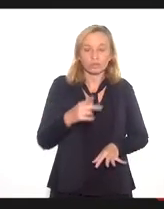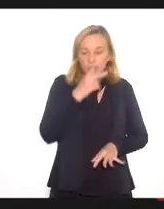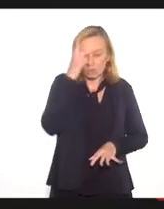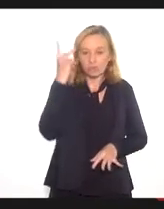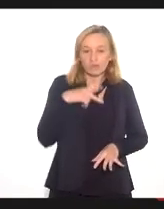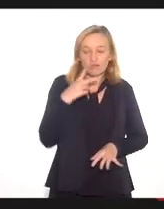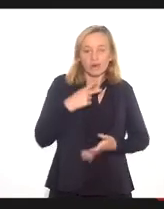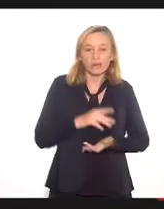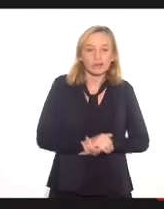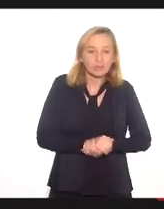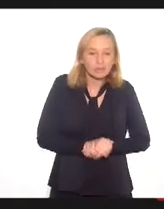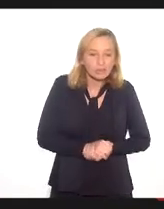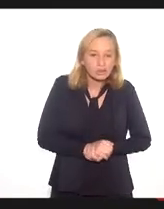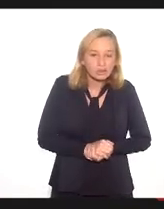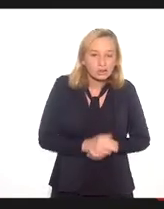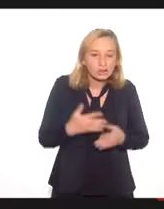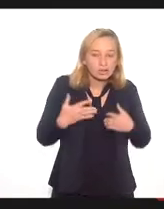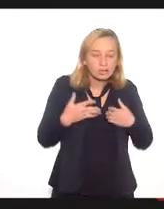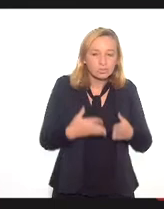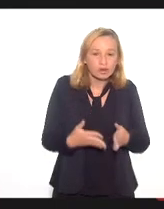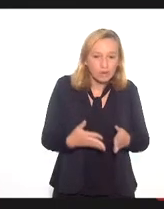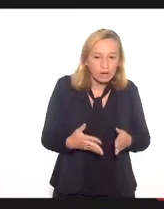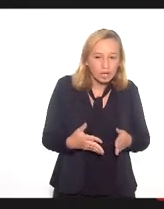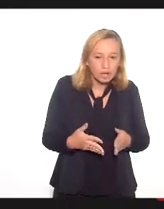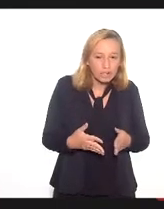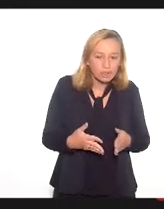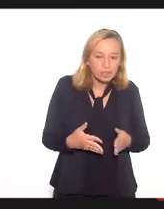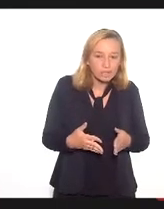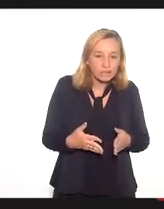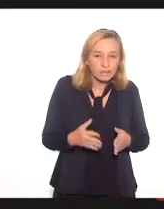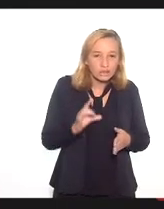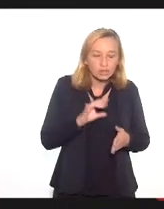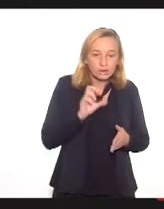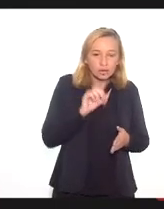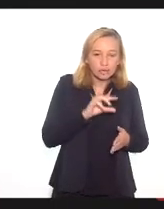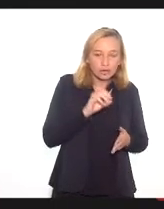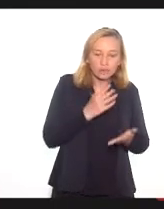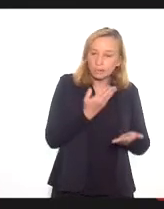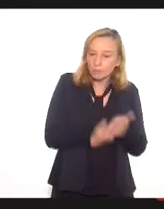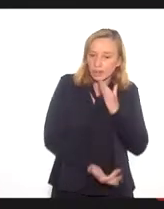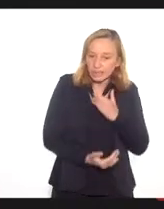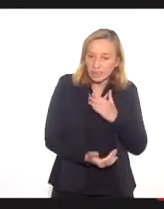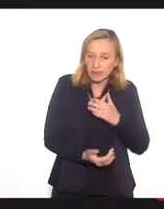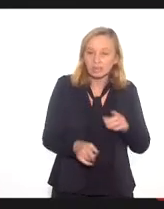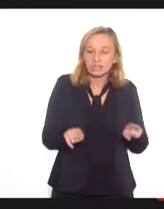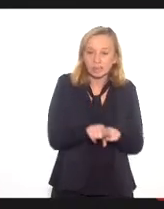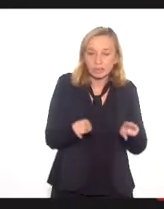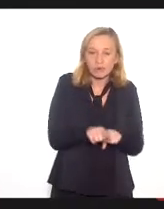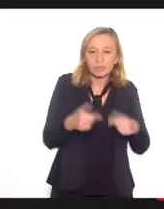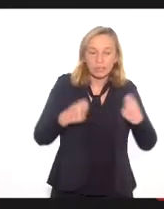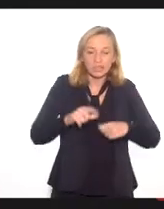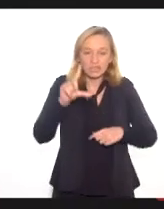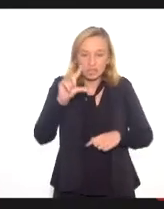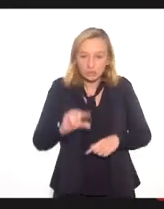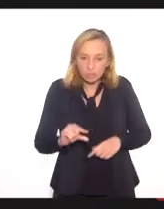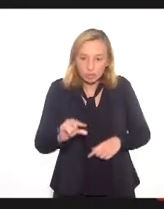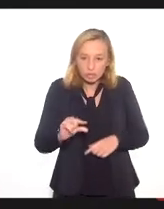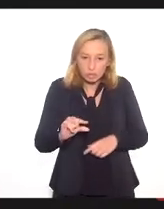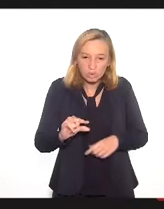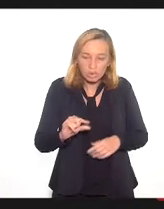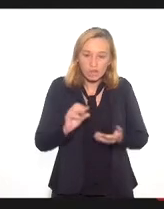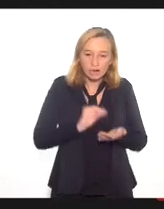fala que se concentrar a atenção somente no vírus, fracassaremos, e ele também fala que é preciso reduzir e eliminar